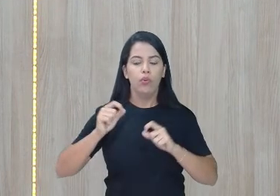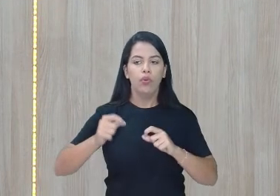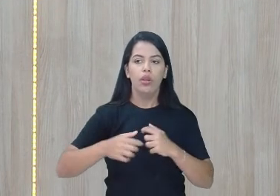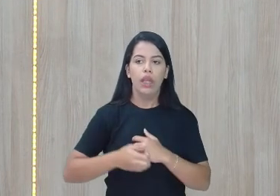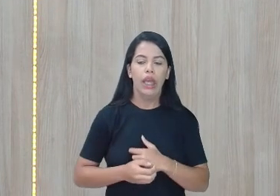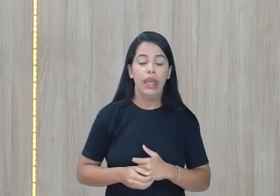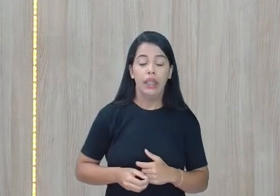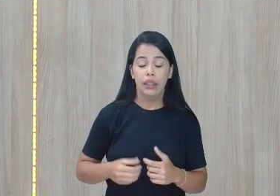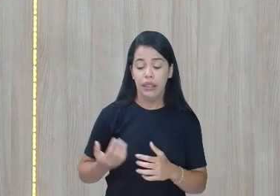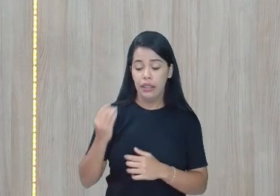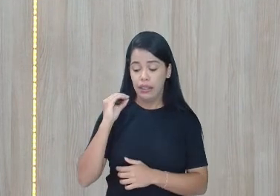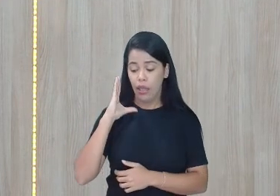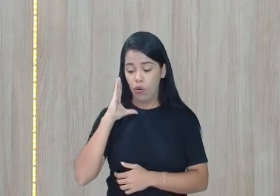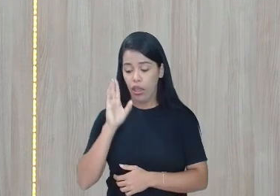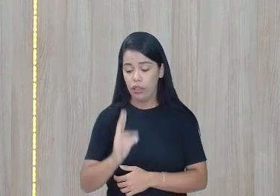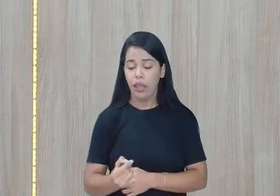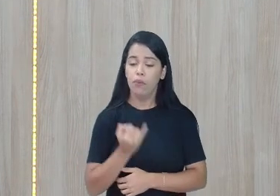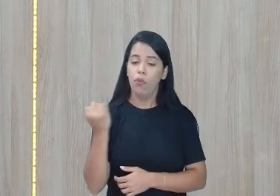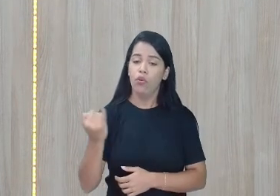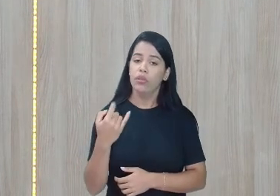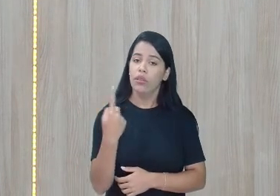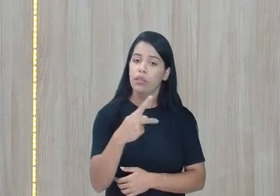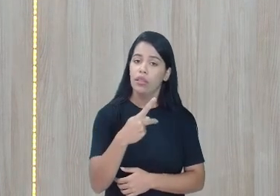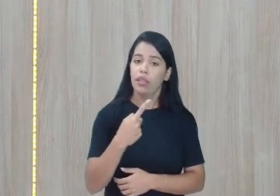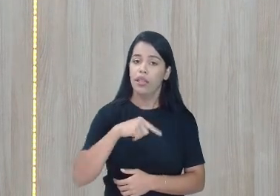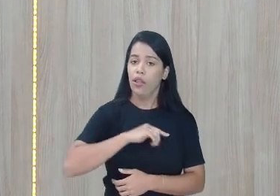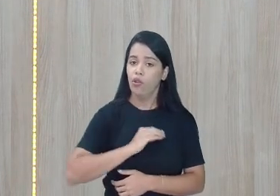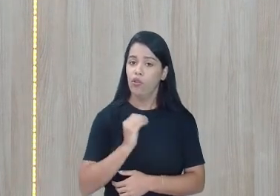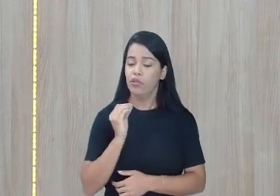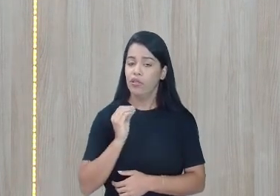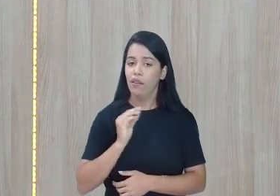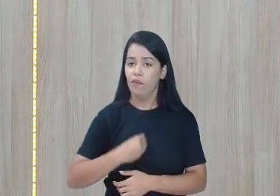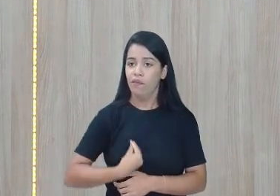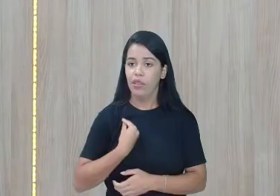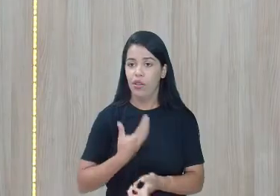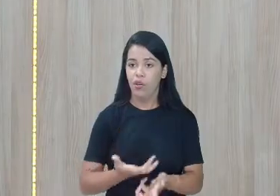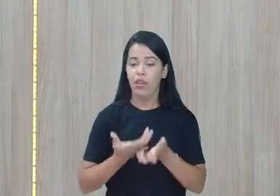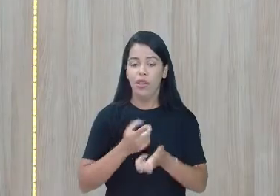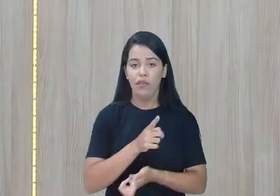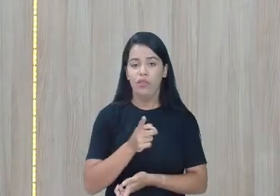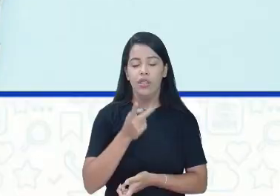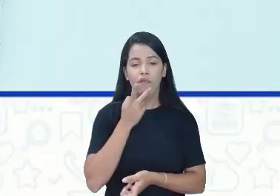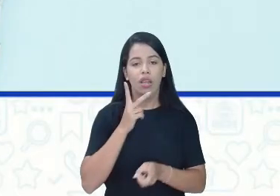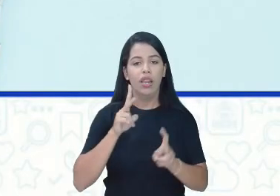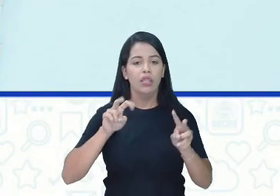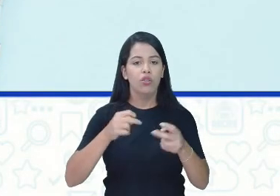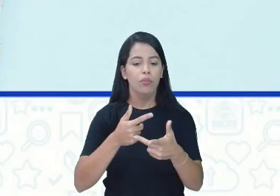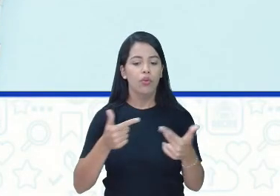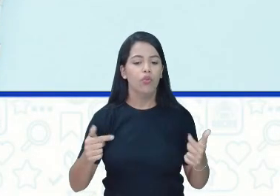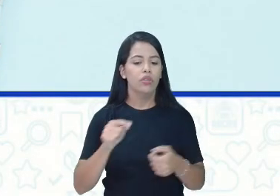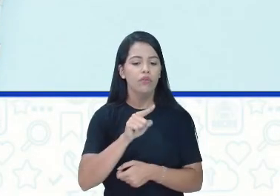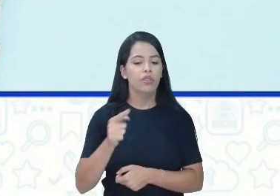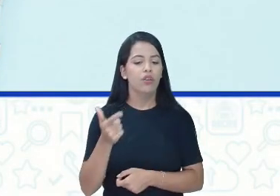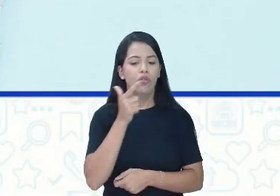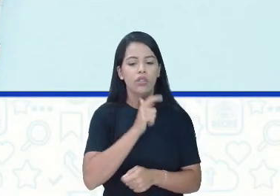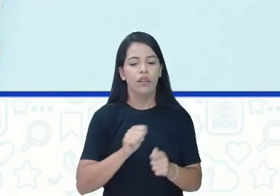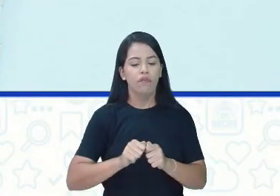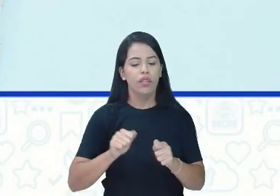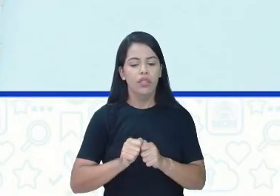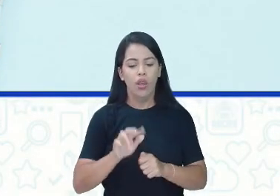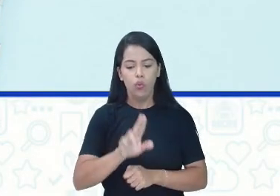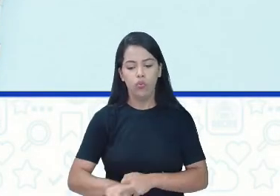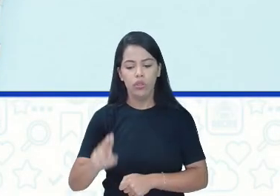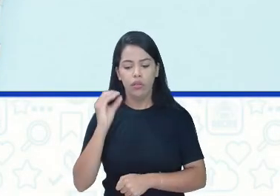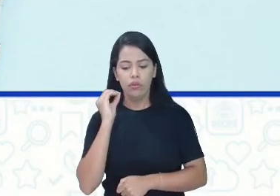importância deles na nossa vida, queria que vocês pensassem aí um parágrafozinho falando sobre todas as coisas que vocês conseguem fazer utilizando